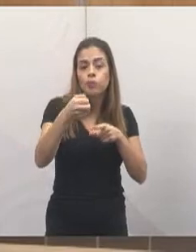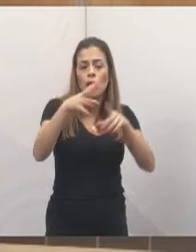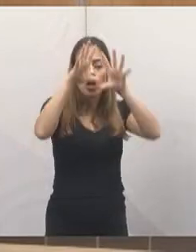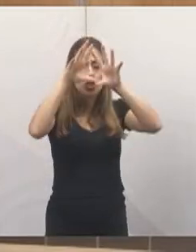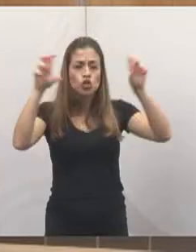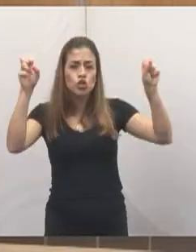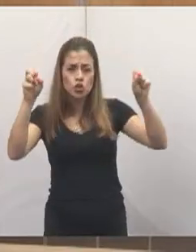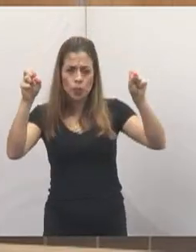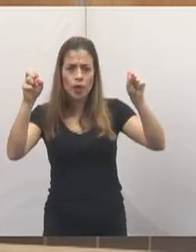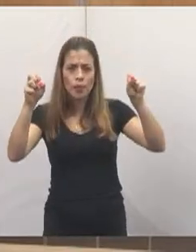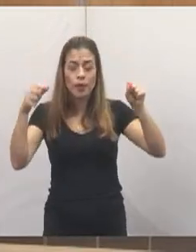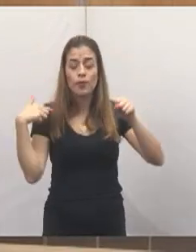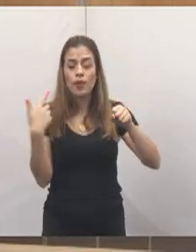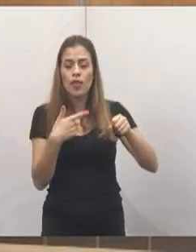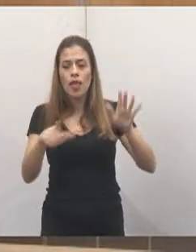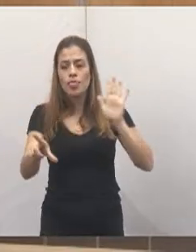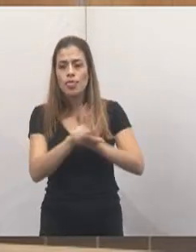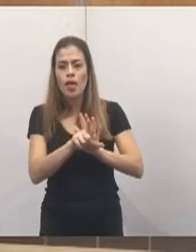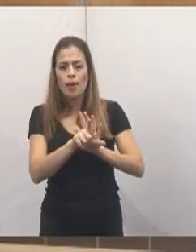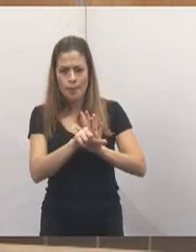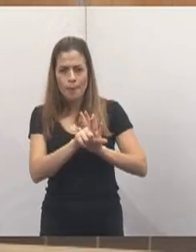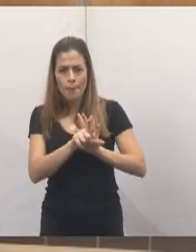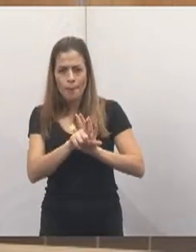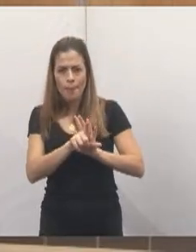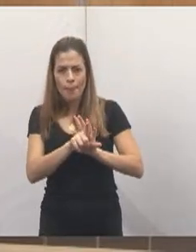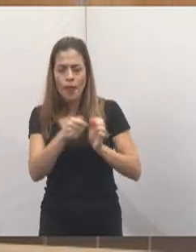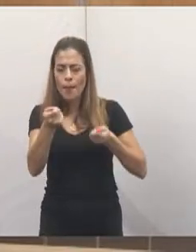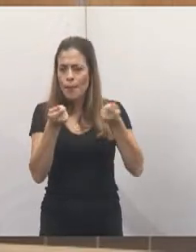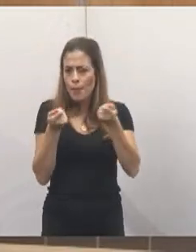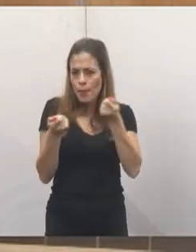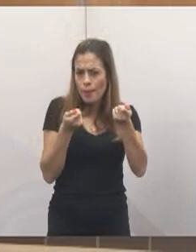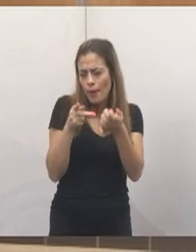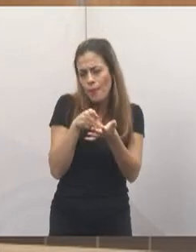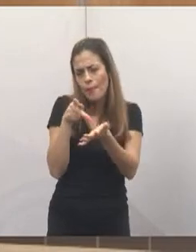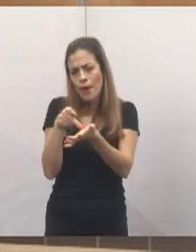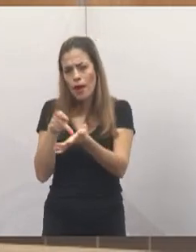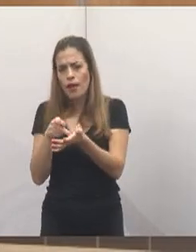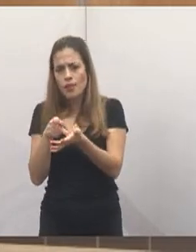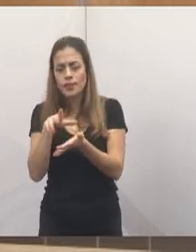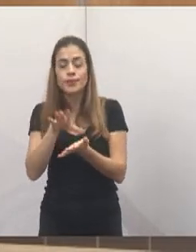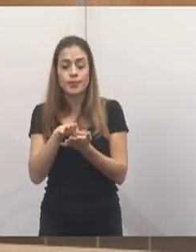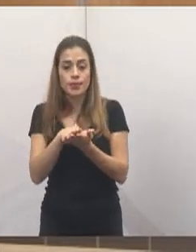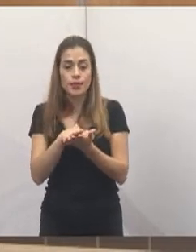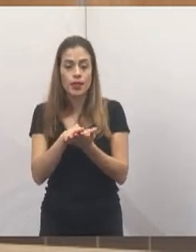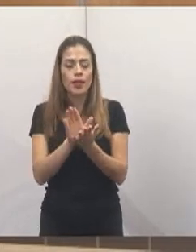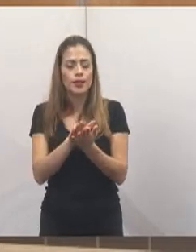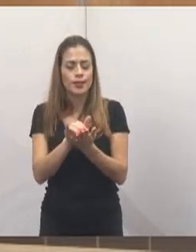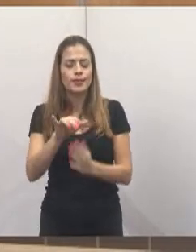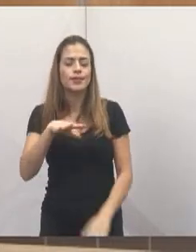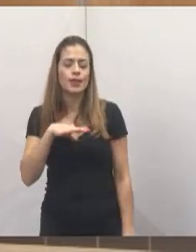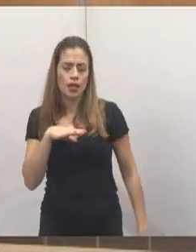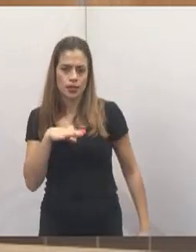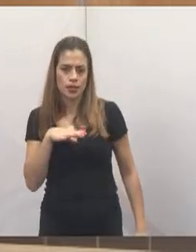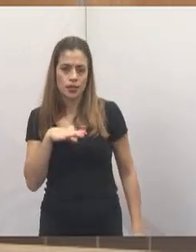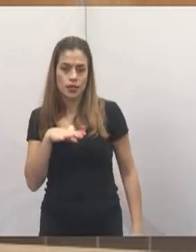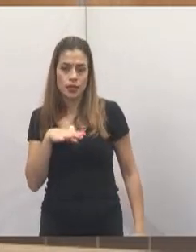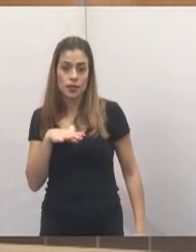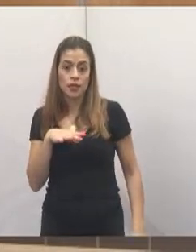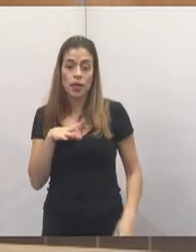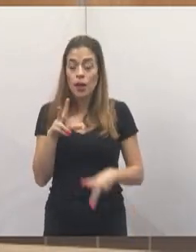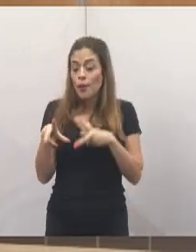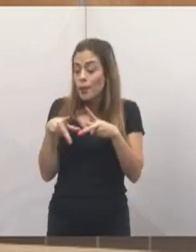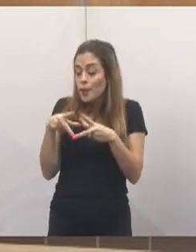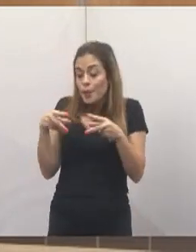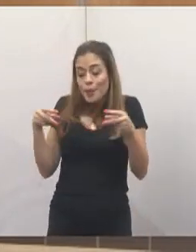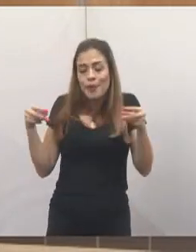a nossa lei de moralidade administrativa se torne uma realidade em nossa cidade. É um presente jurídico de extremo